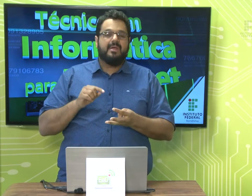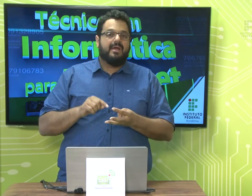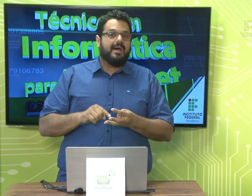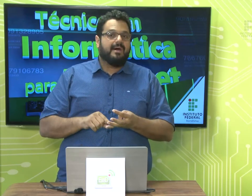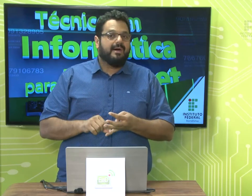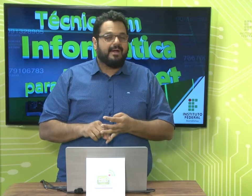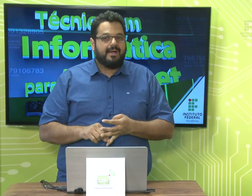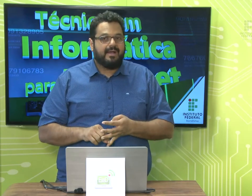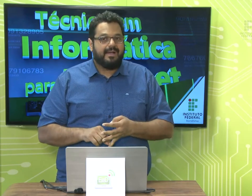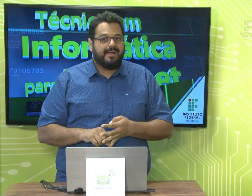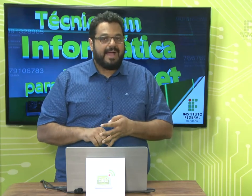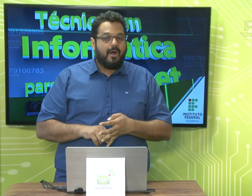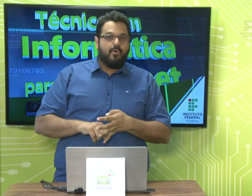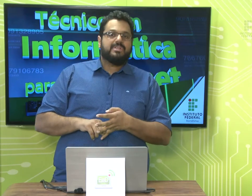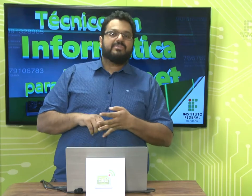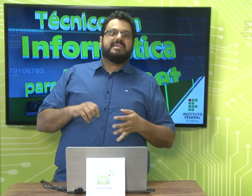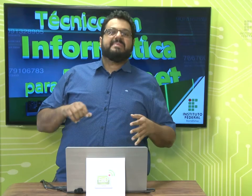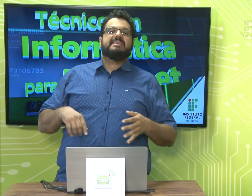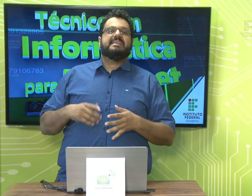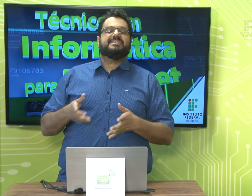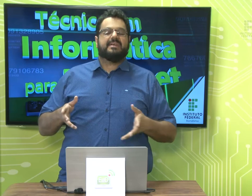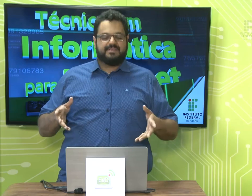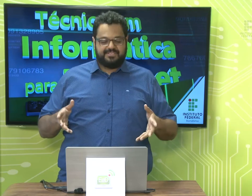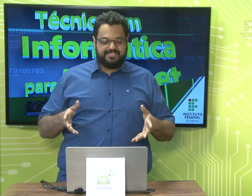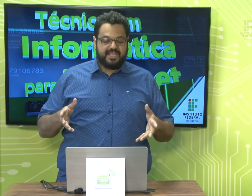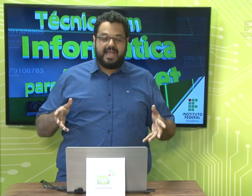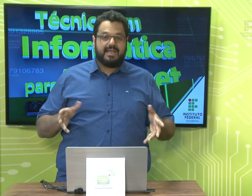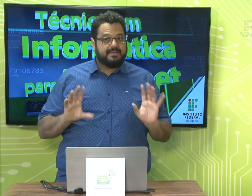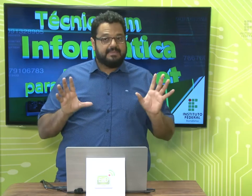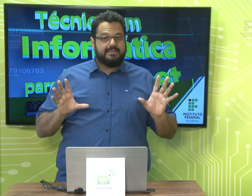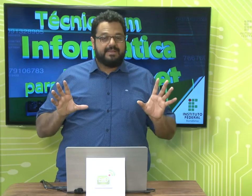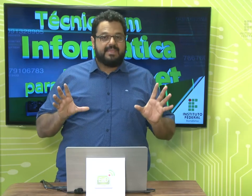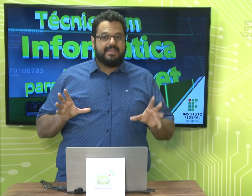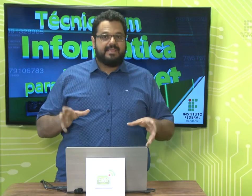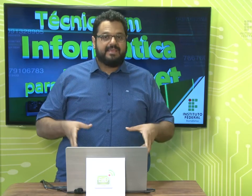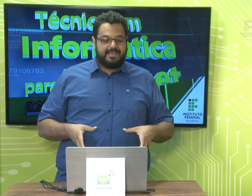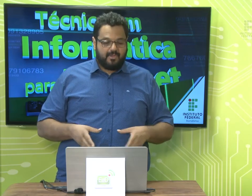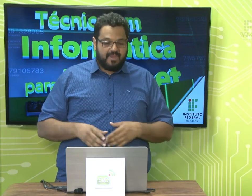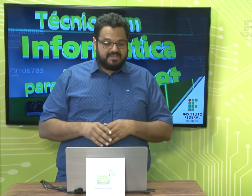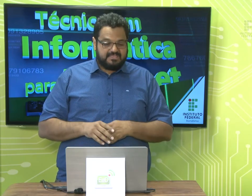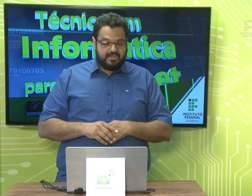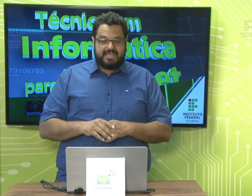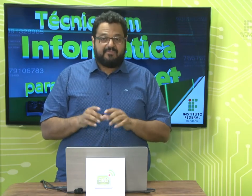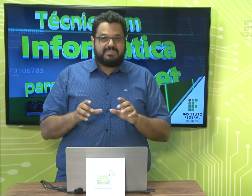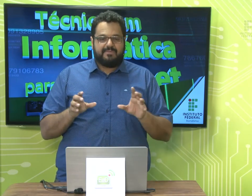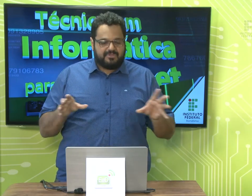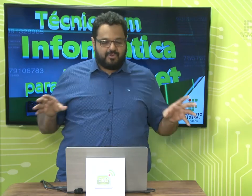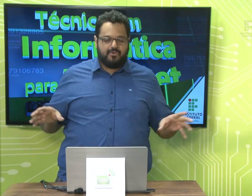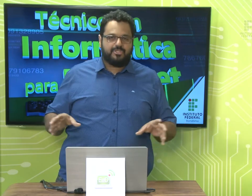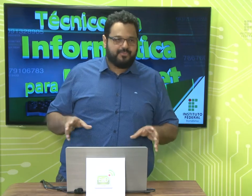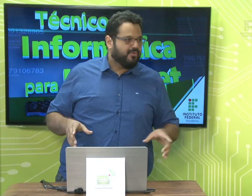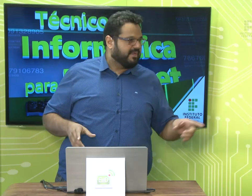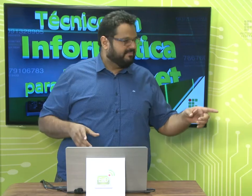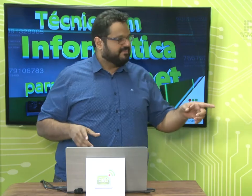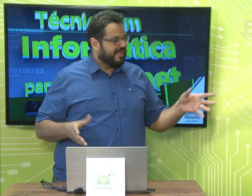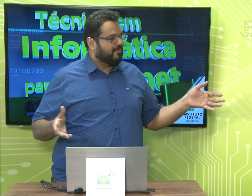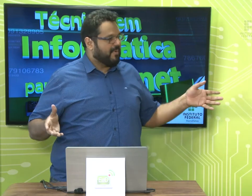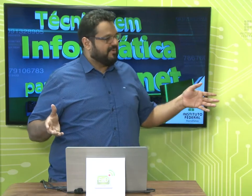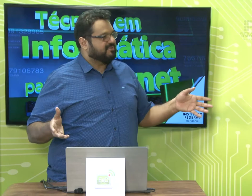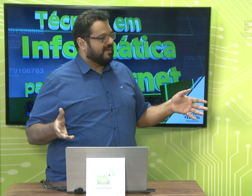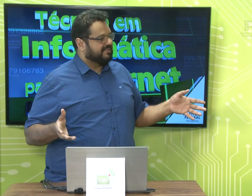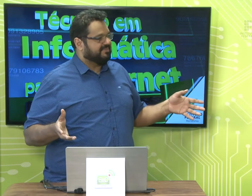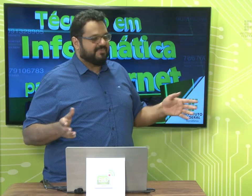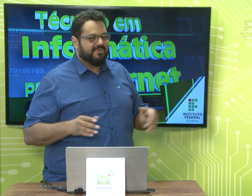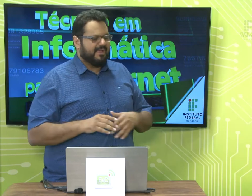dinheiro, aonde você deseja chegar e tomar uma decisão. Até você escolher o notebook, né?